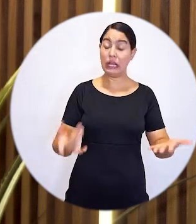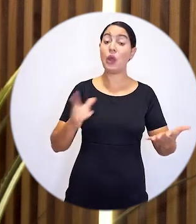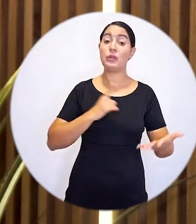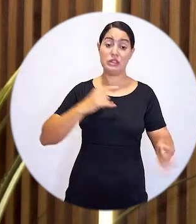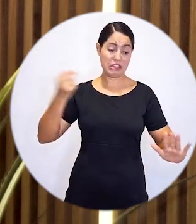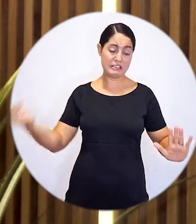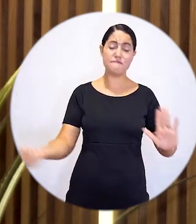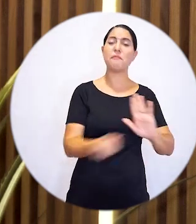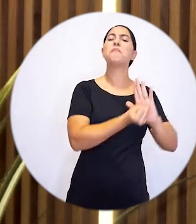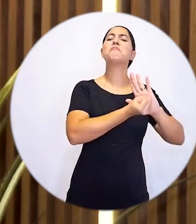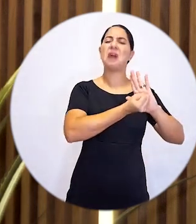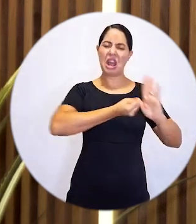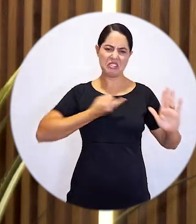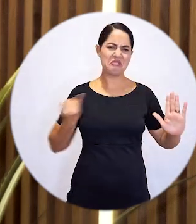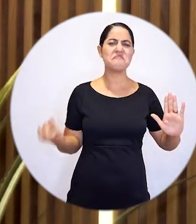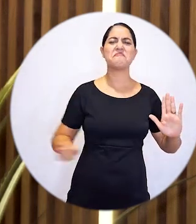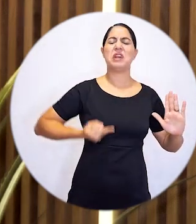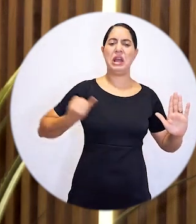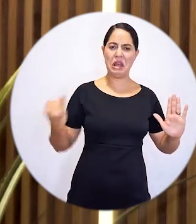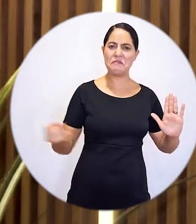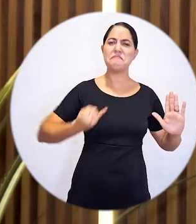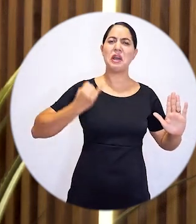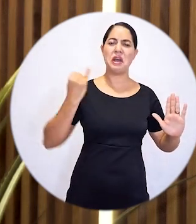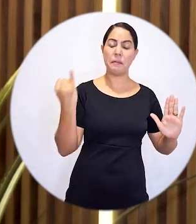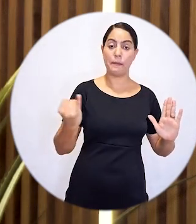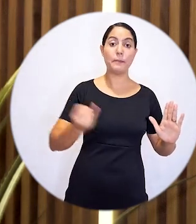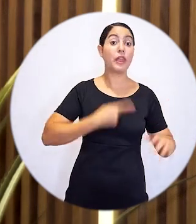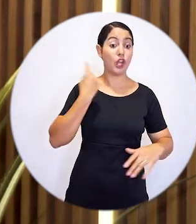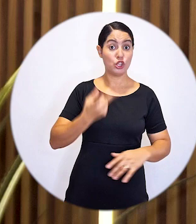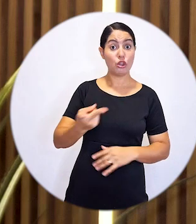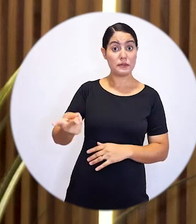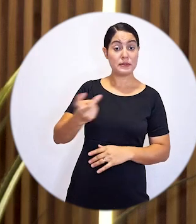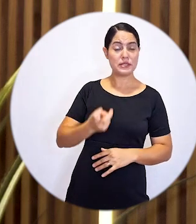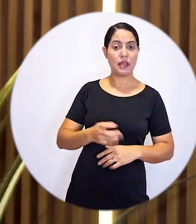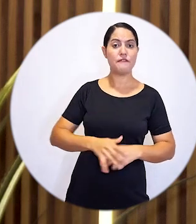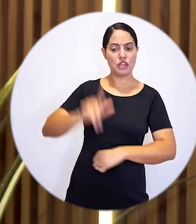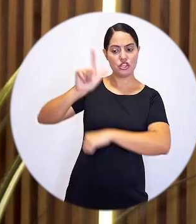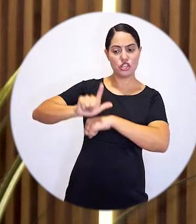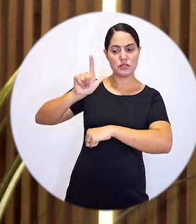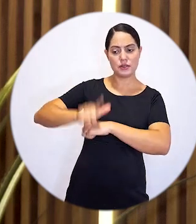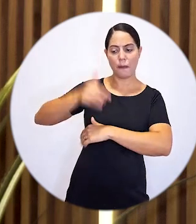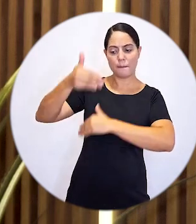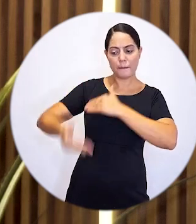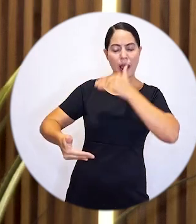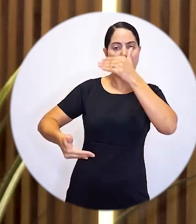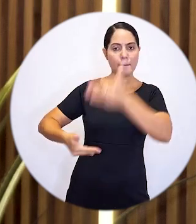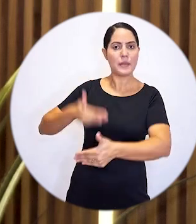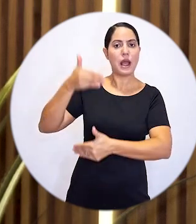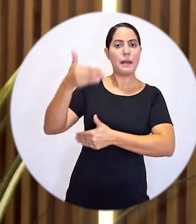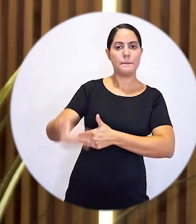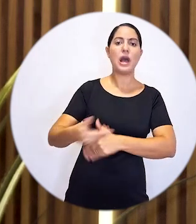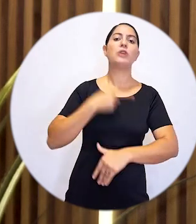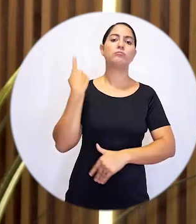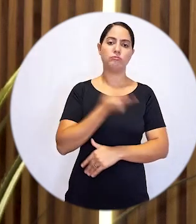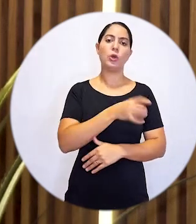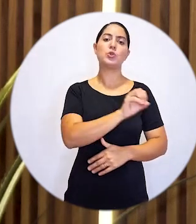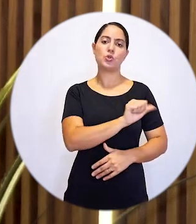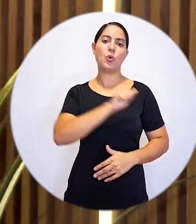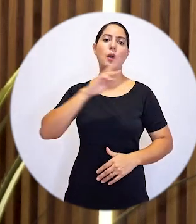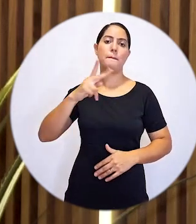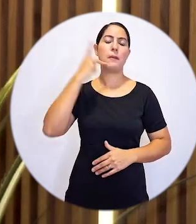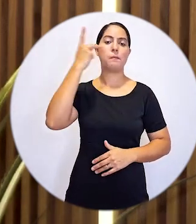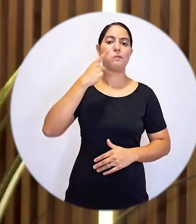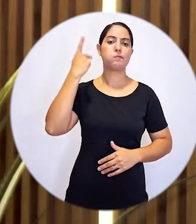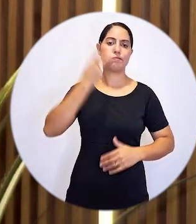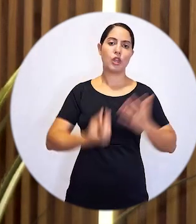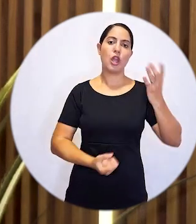Esse foi um marco importante. Percebemos que gestão após gestão, a Ordem dos Advogados do Brasil tem implementado